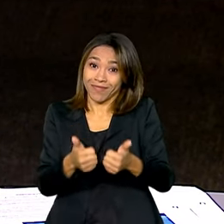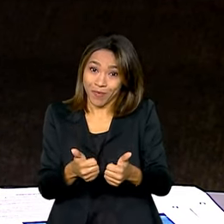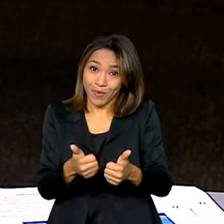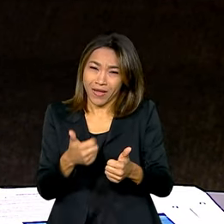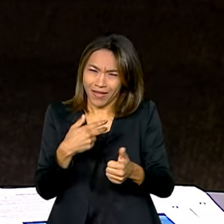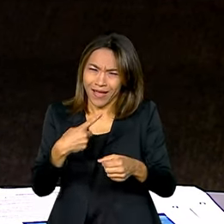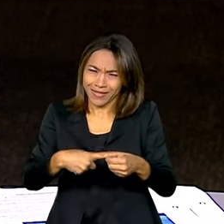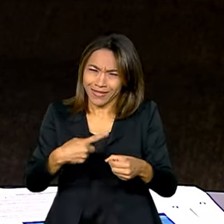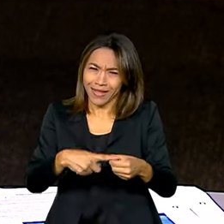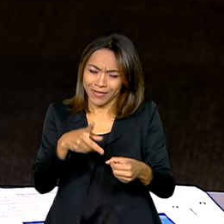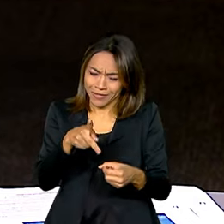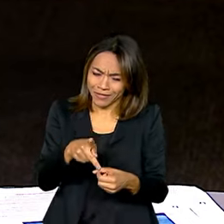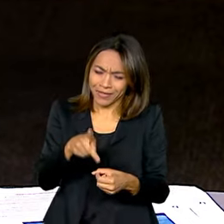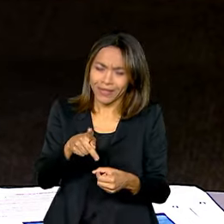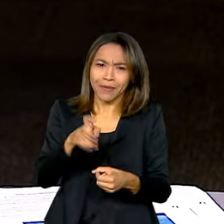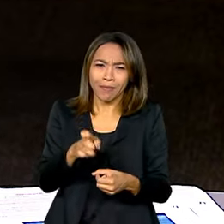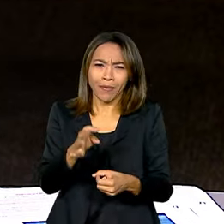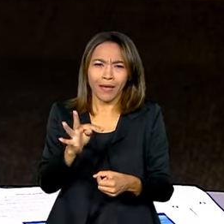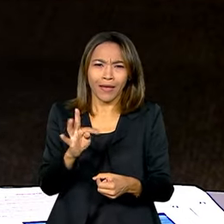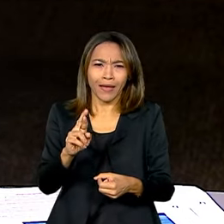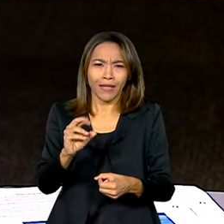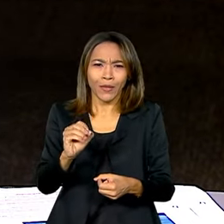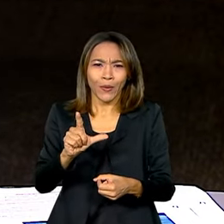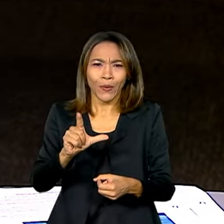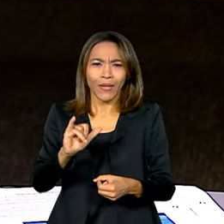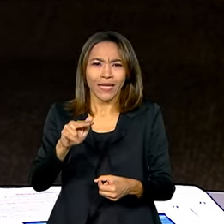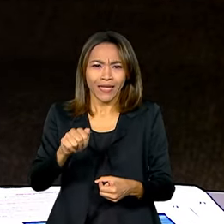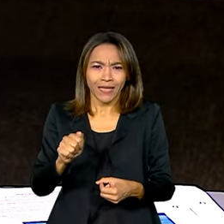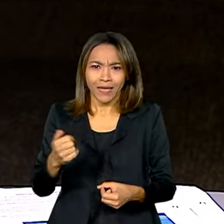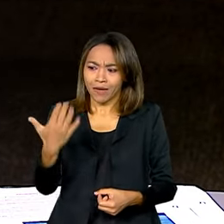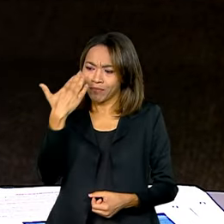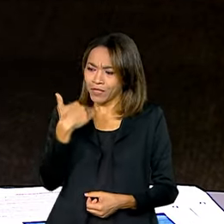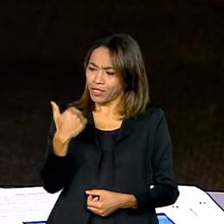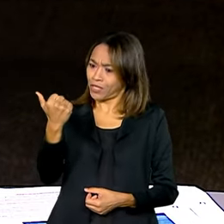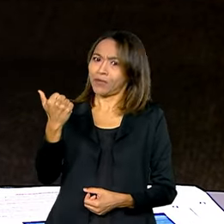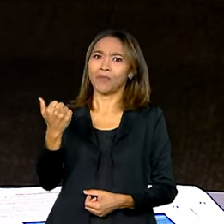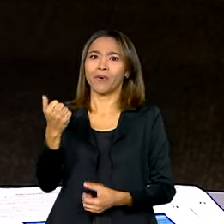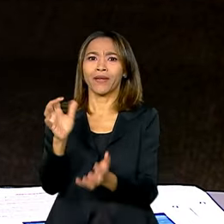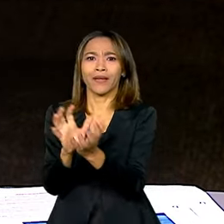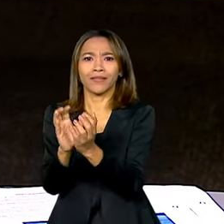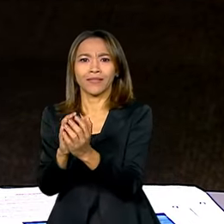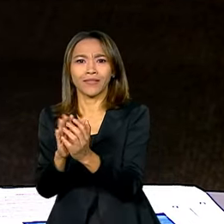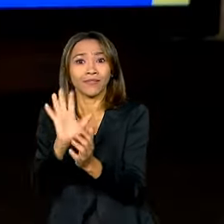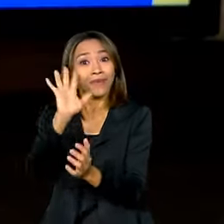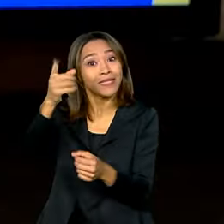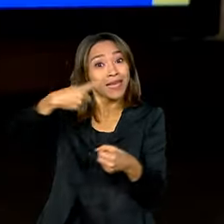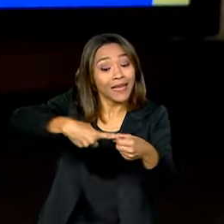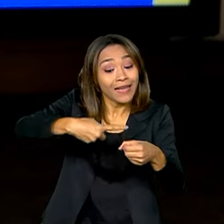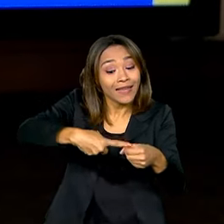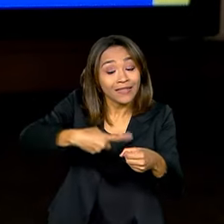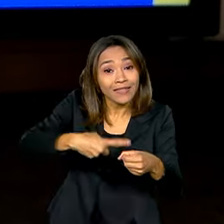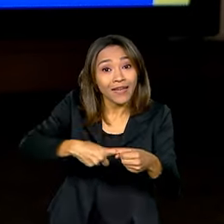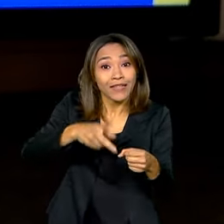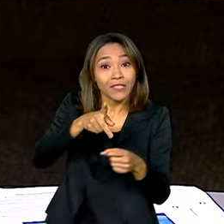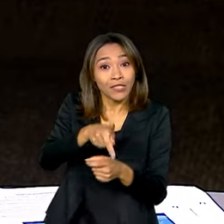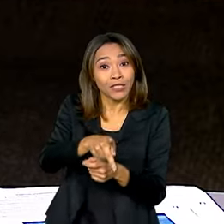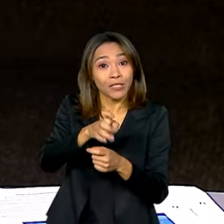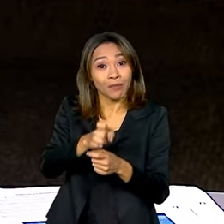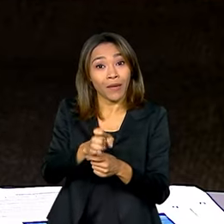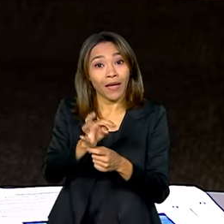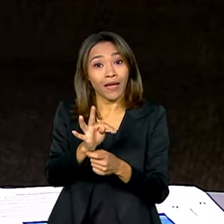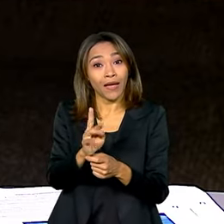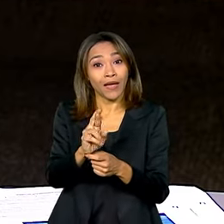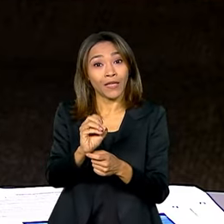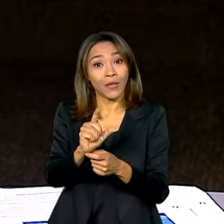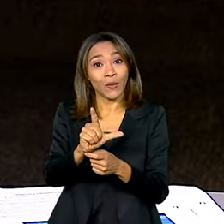isso. Ela falou, eu que peço perdão aqui, que eu chamei Recife, mas a gente está lá em Petrolina, é isso mesmo. O isso. Problema, viu, Karine, é que